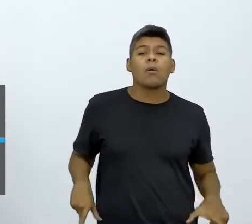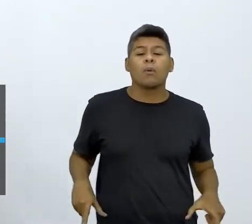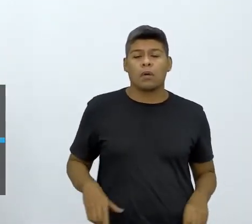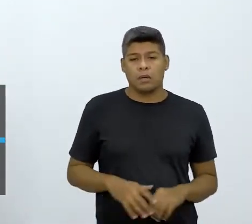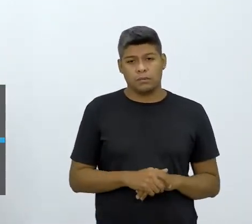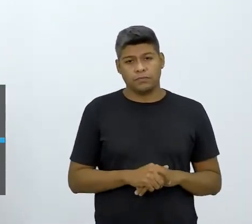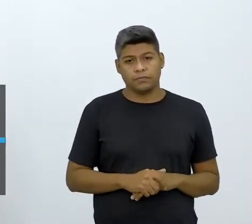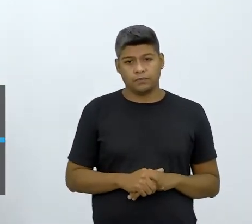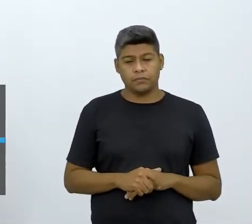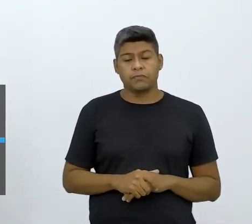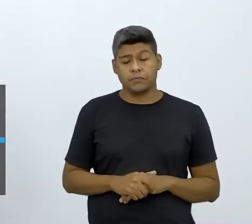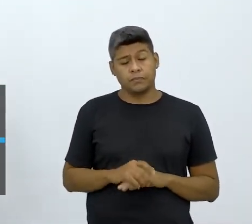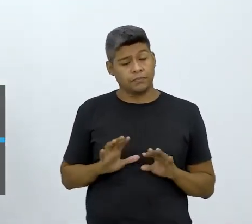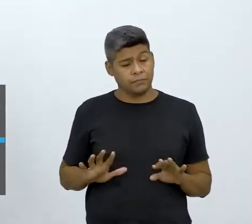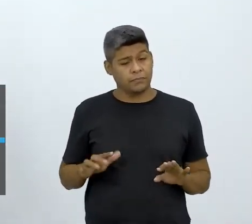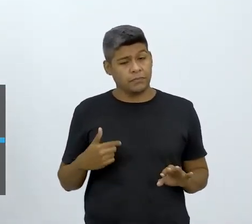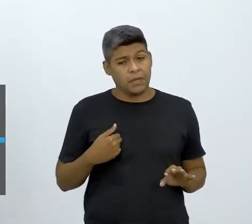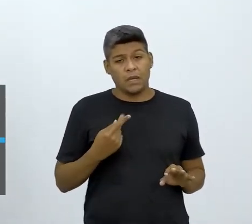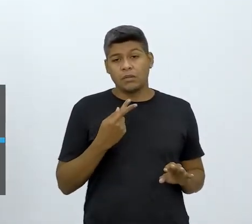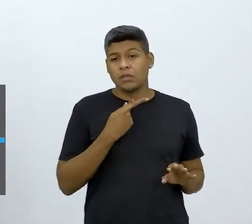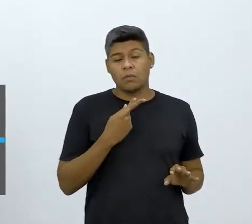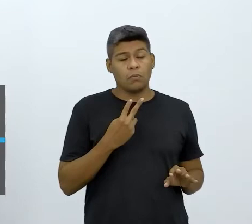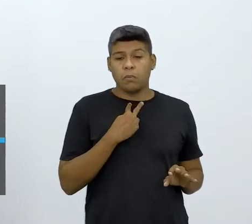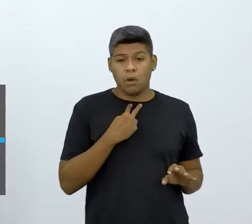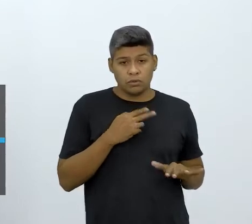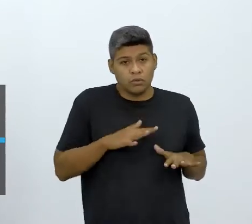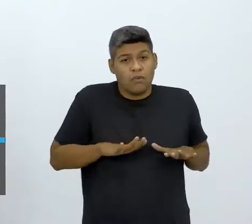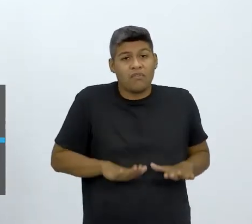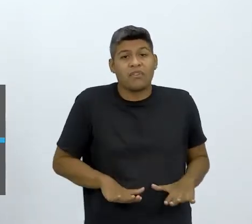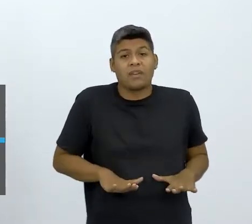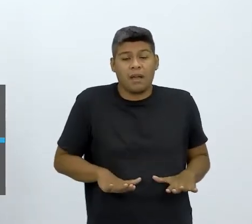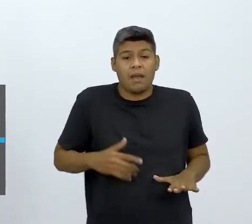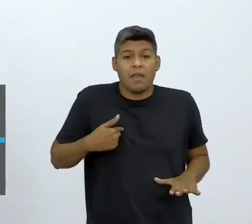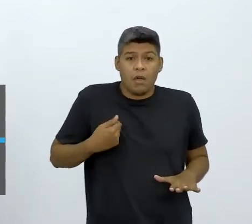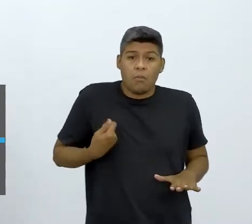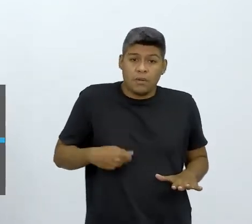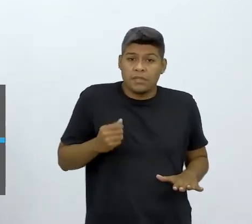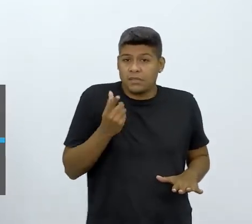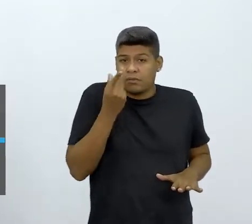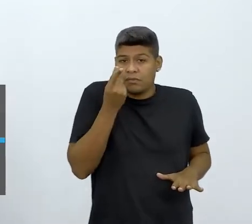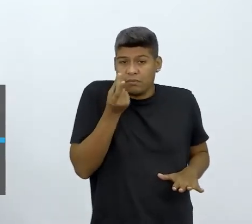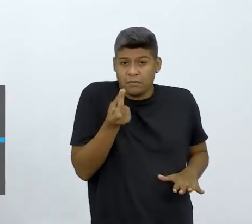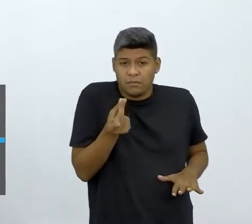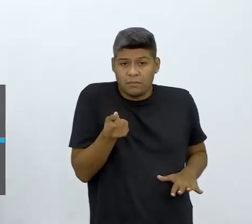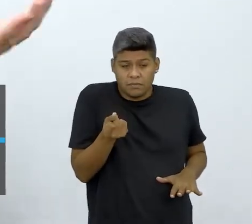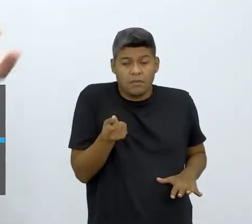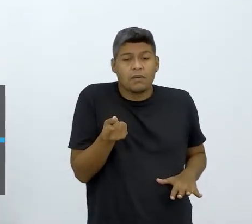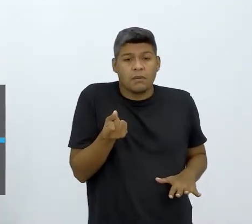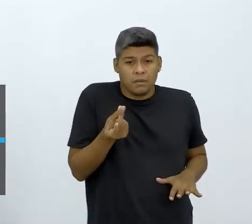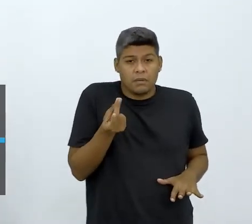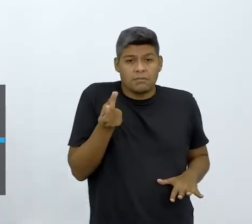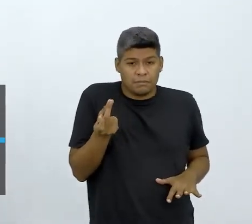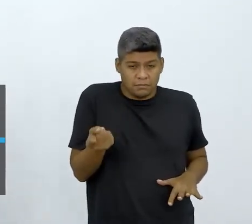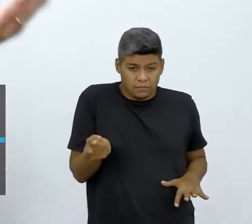O antropólogo, ele diz, eu não posso ficar aqui no gabinete. Eu preciso sair desse escritório, desse